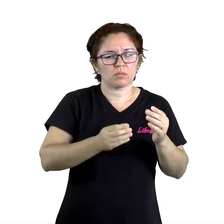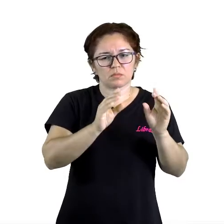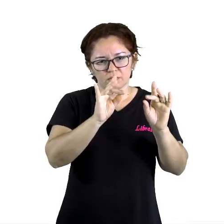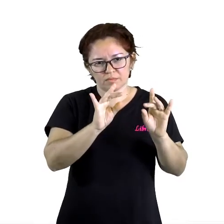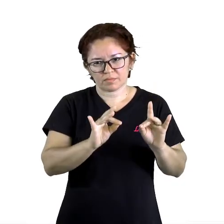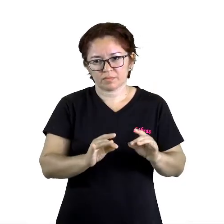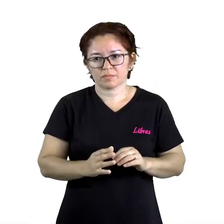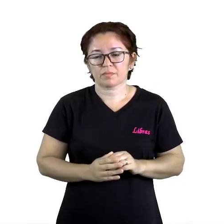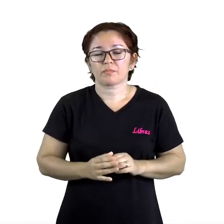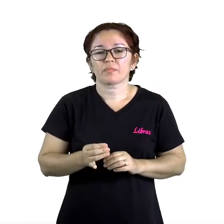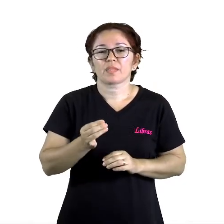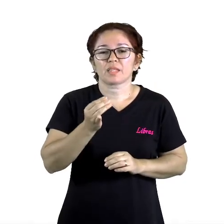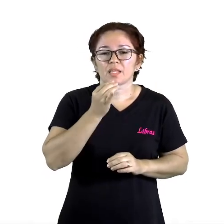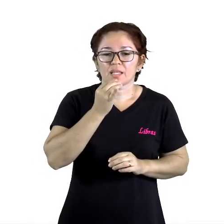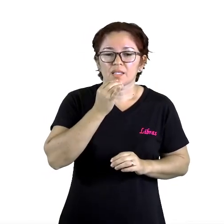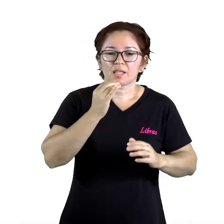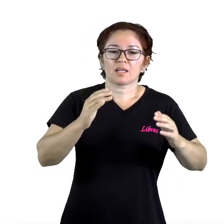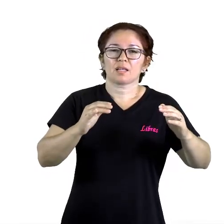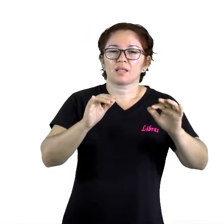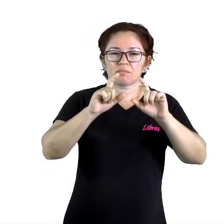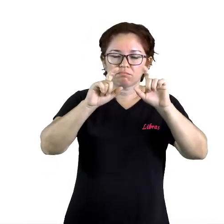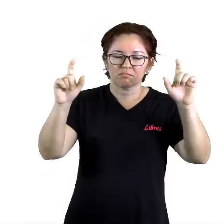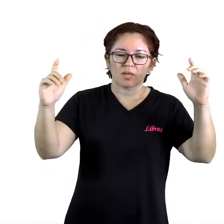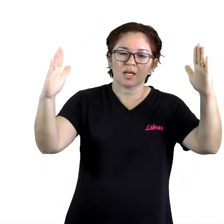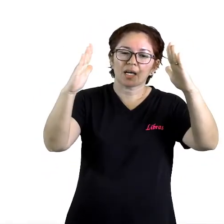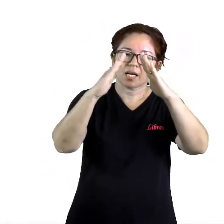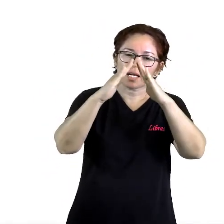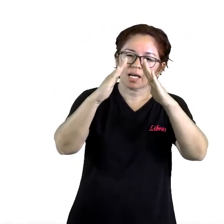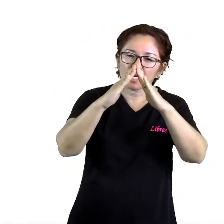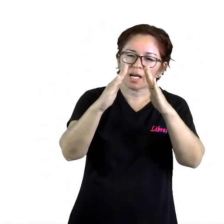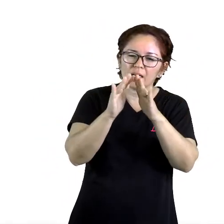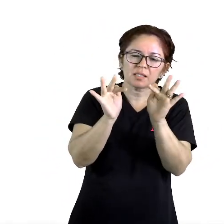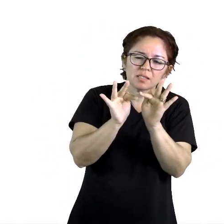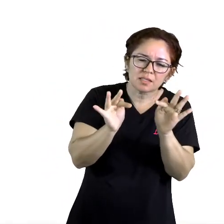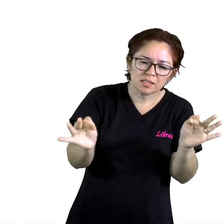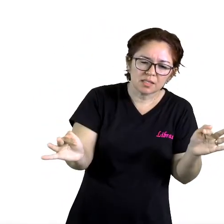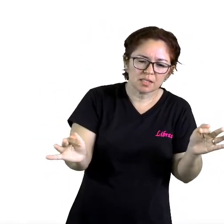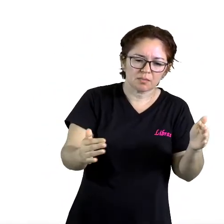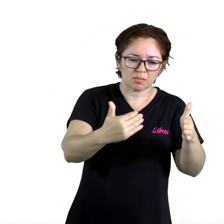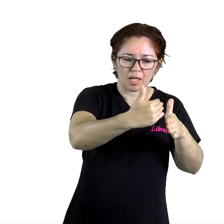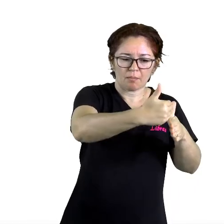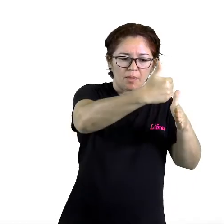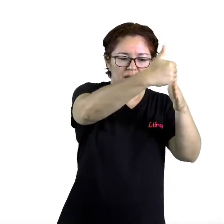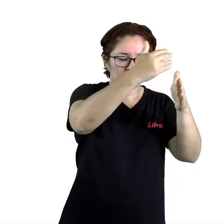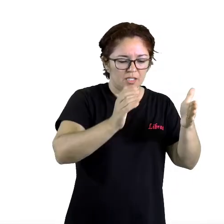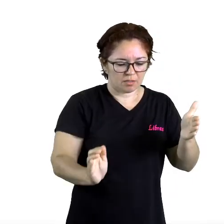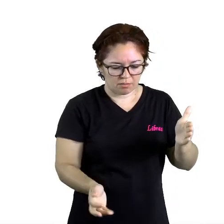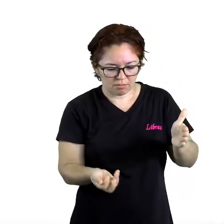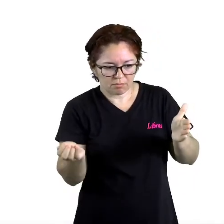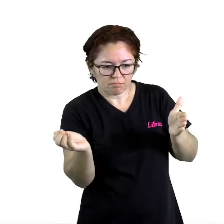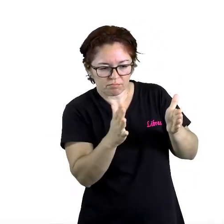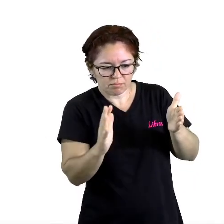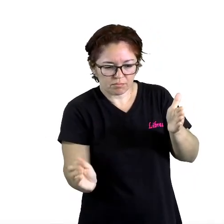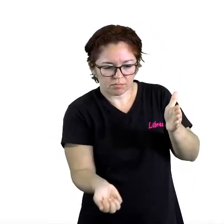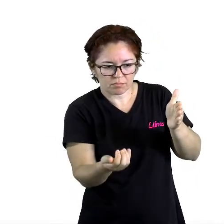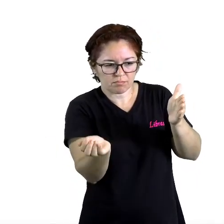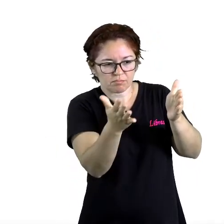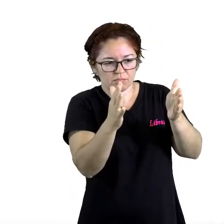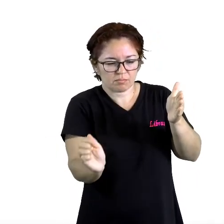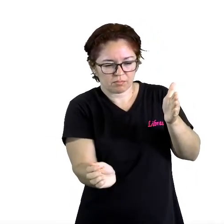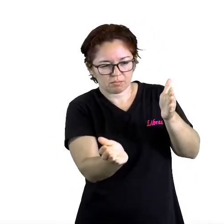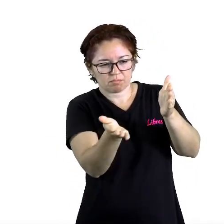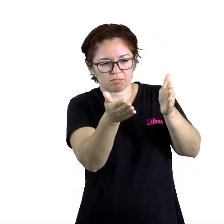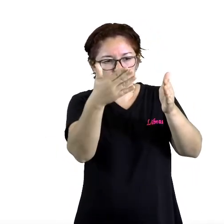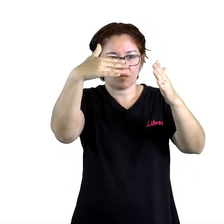com paredes de enxumento e cobertas de taipa. Observem que está destacado aí no exemplo,